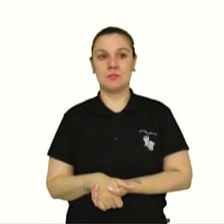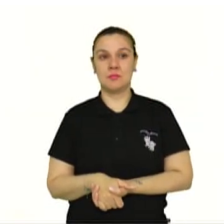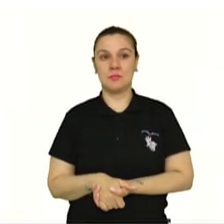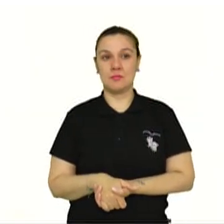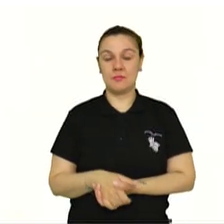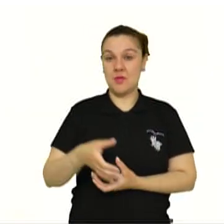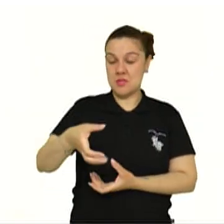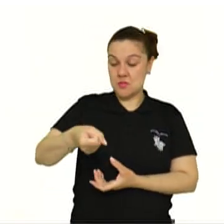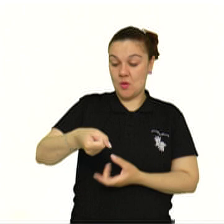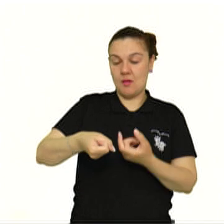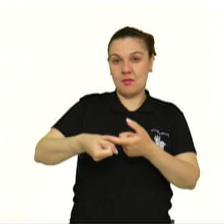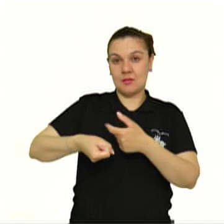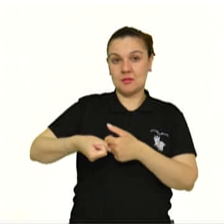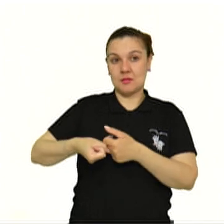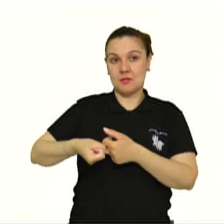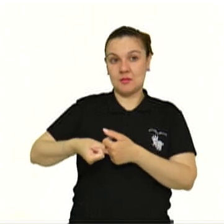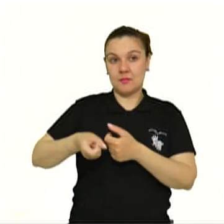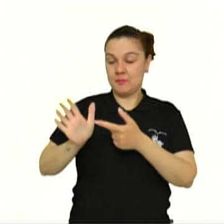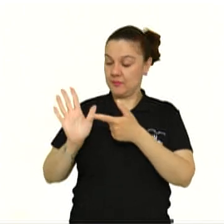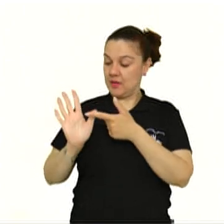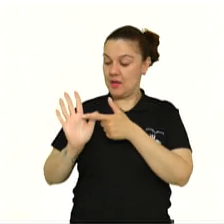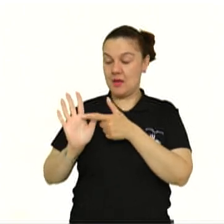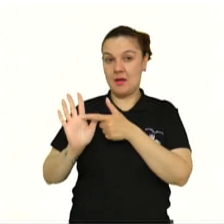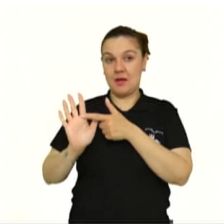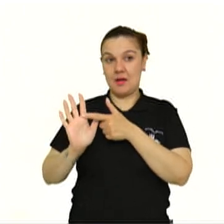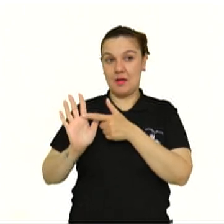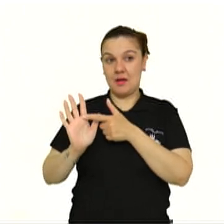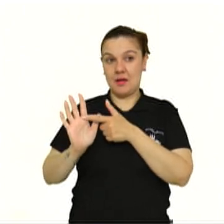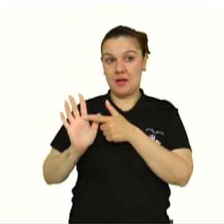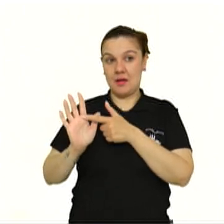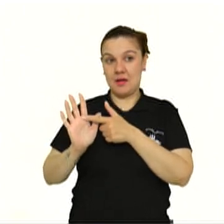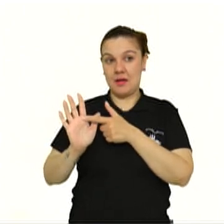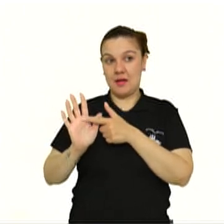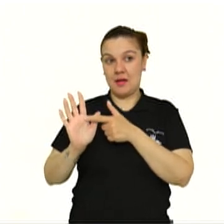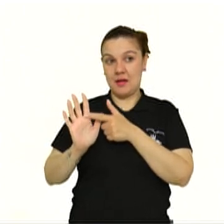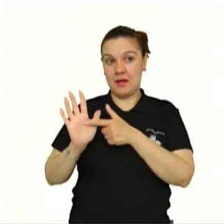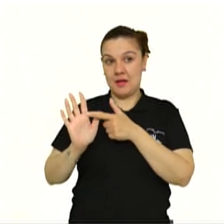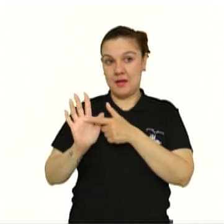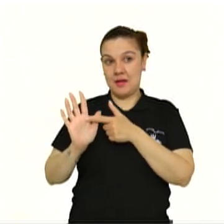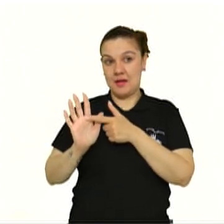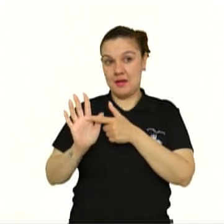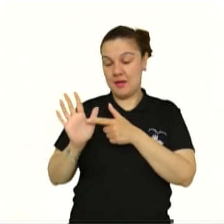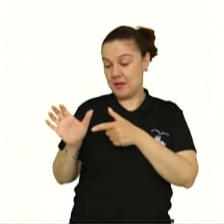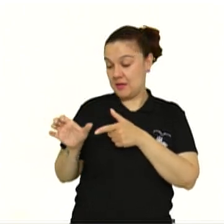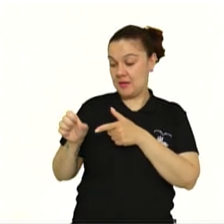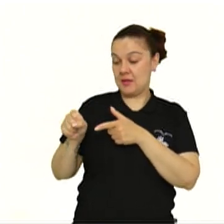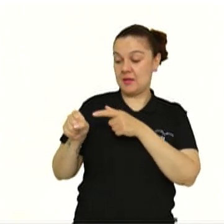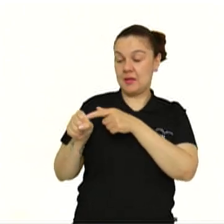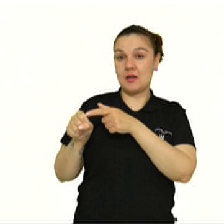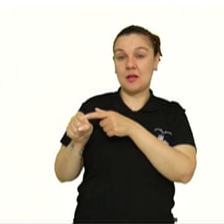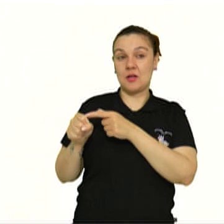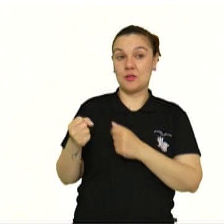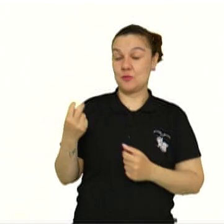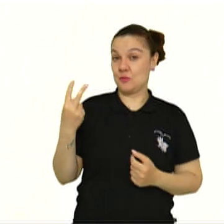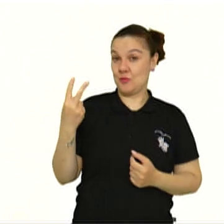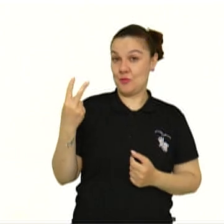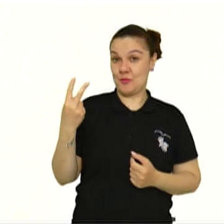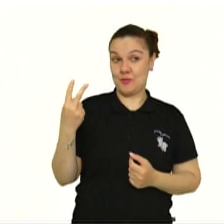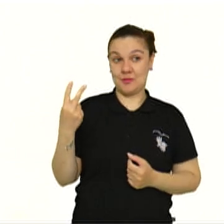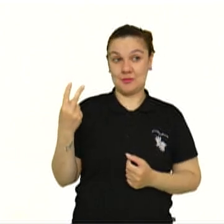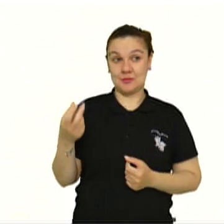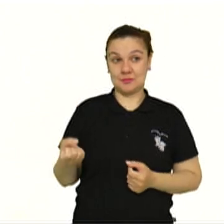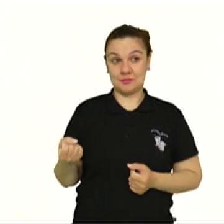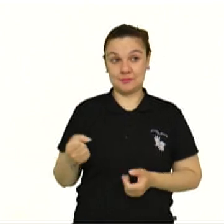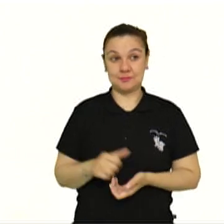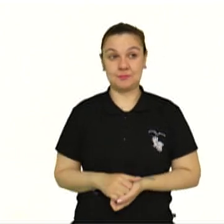vou segurar a raquete dessa forma, essa partezinha, lembra a partezinha gordinha? Vai lá, encaixar ali, eu vou segurar a